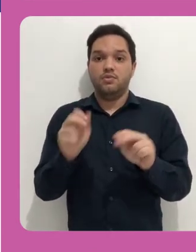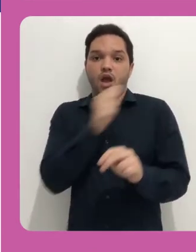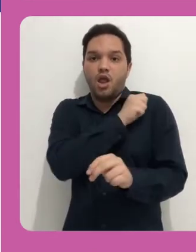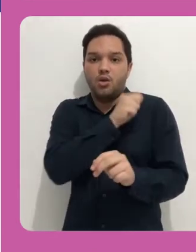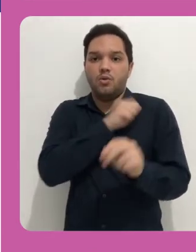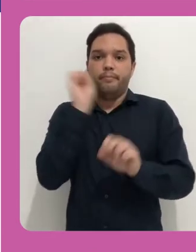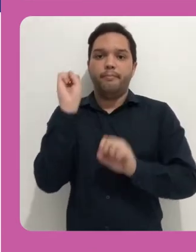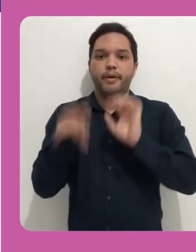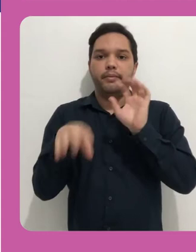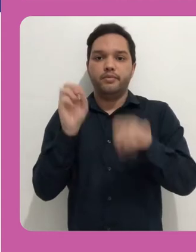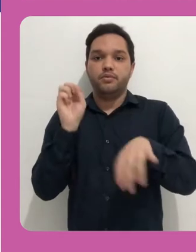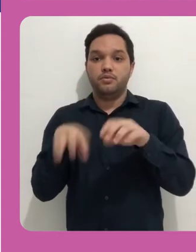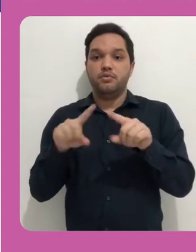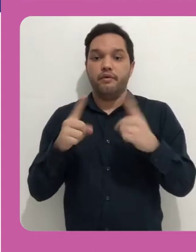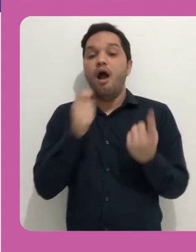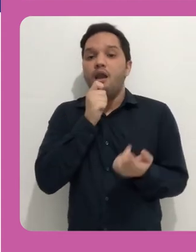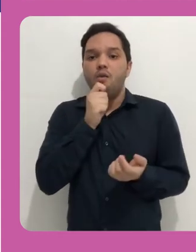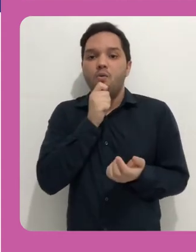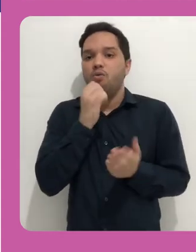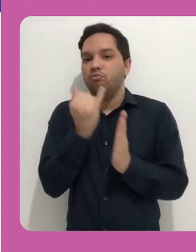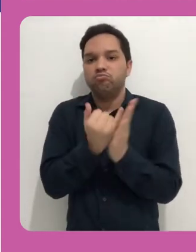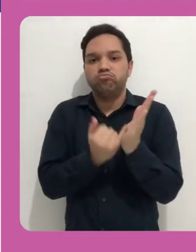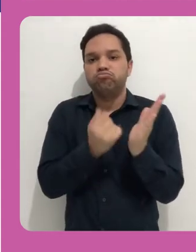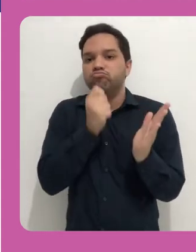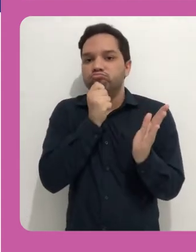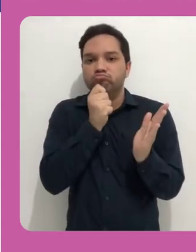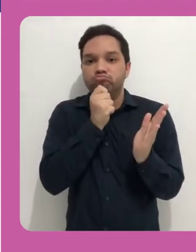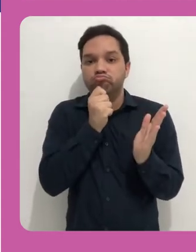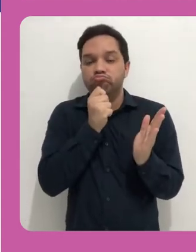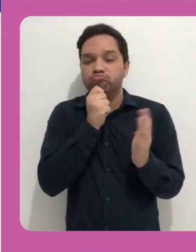ainda, não tem